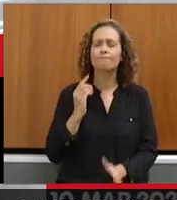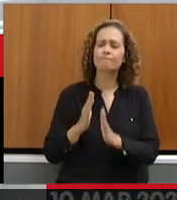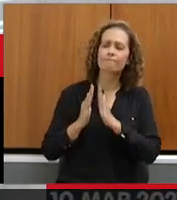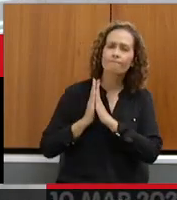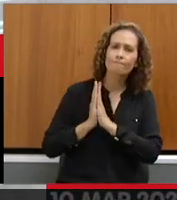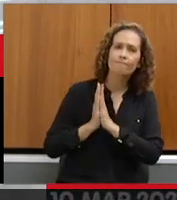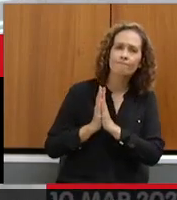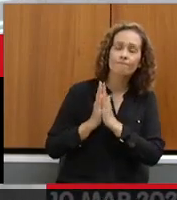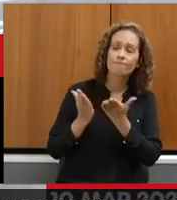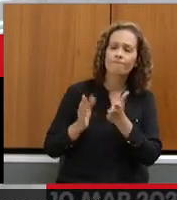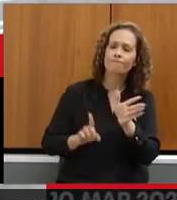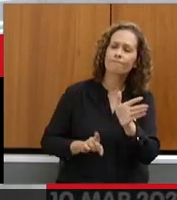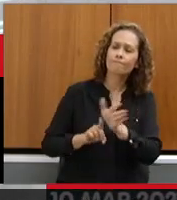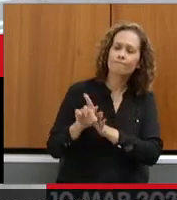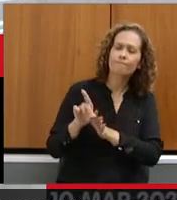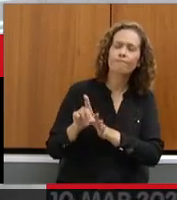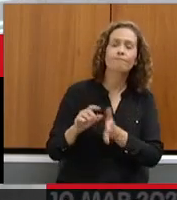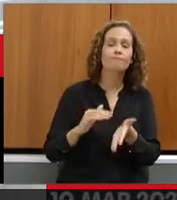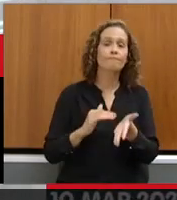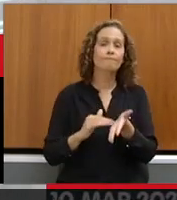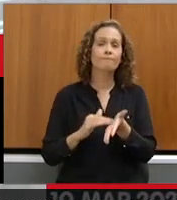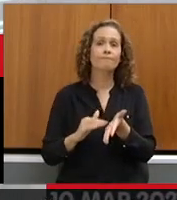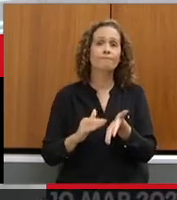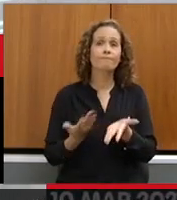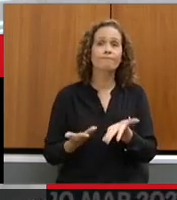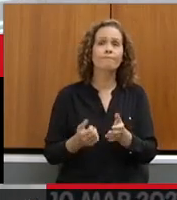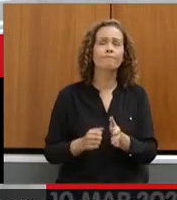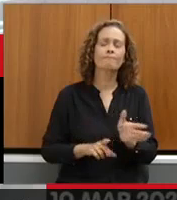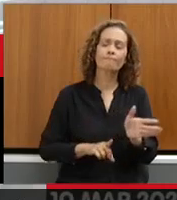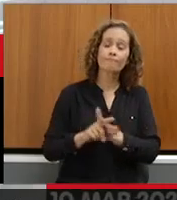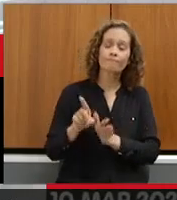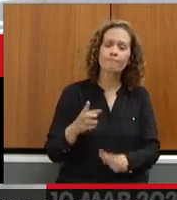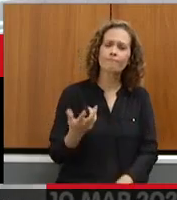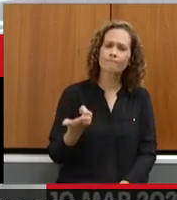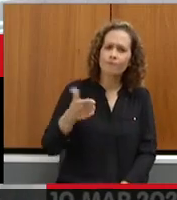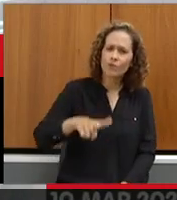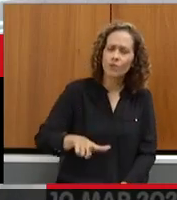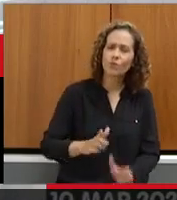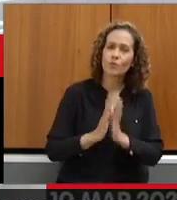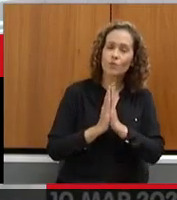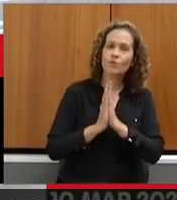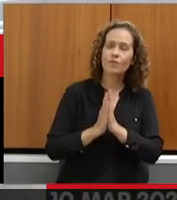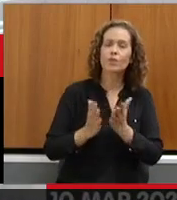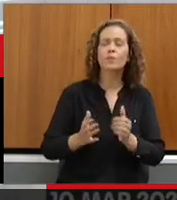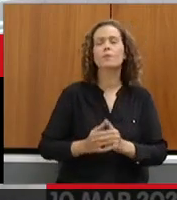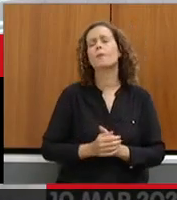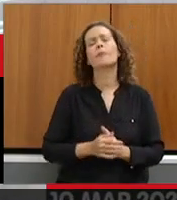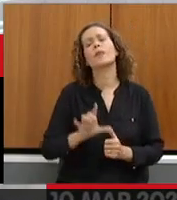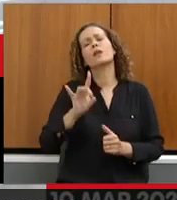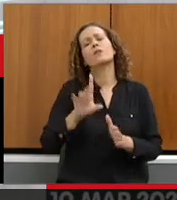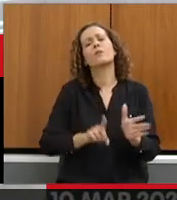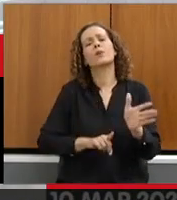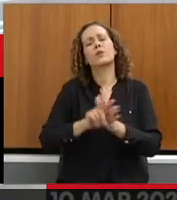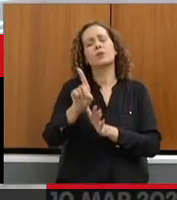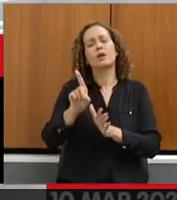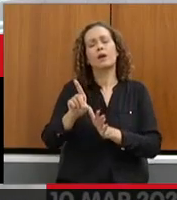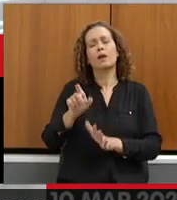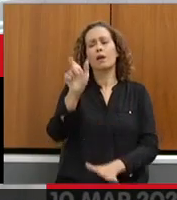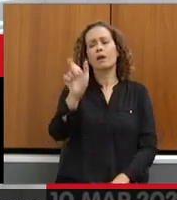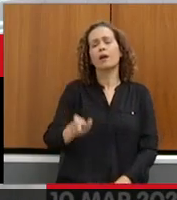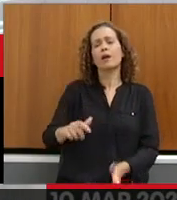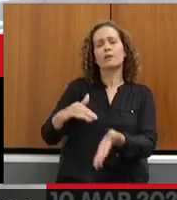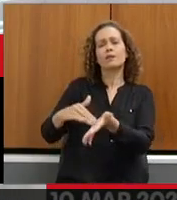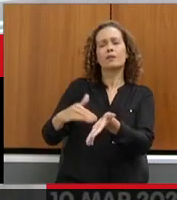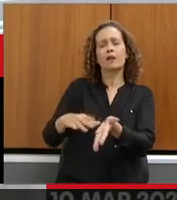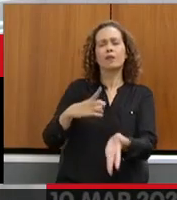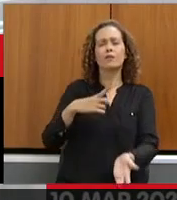Deputado está fazendo o questionamento ao secretário por favor repita a sua pergunta o Cláudio Júnior não É só perguntar se secretário